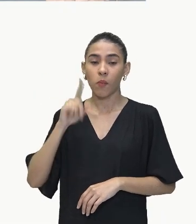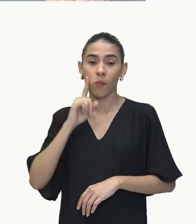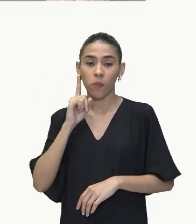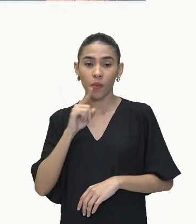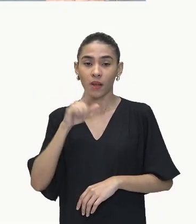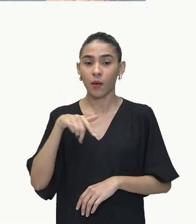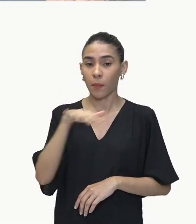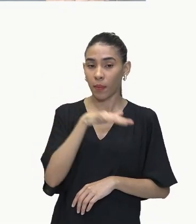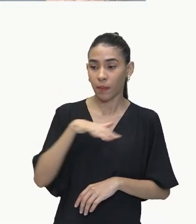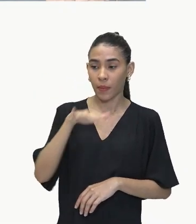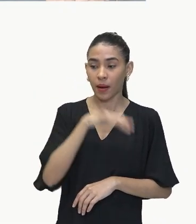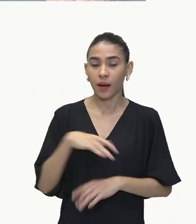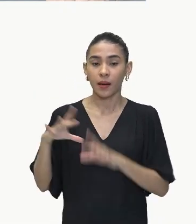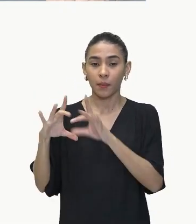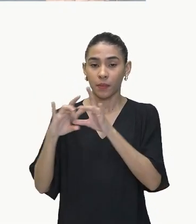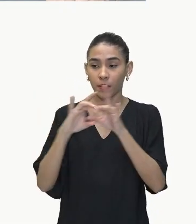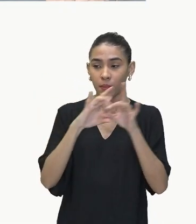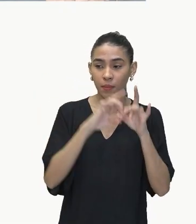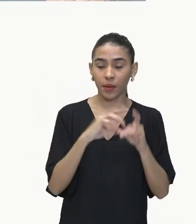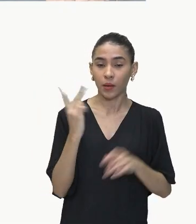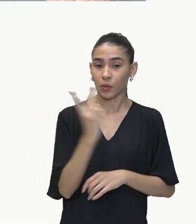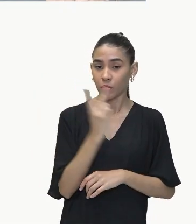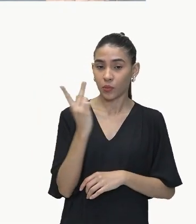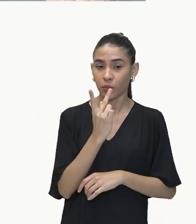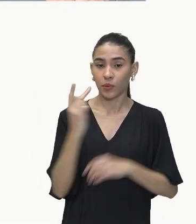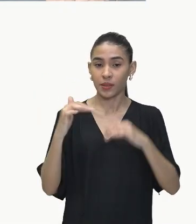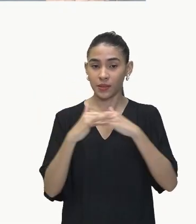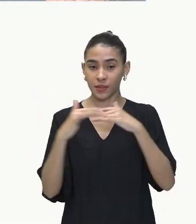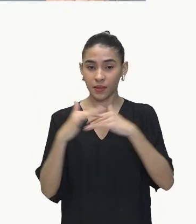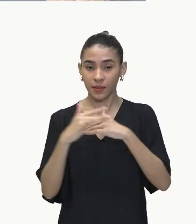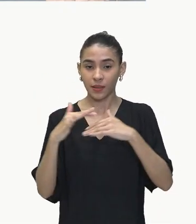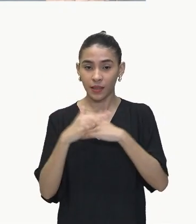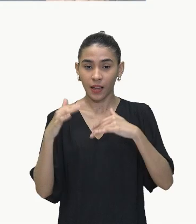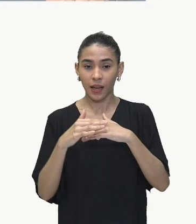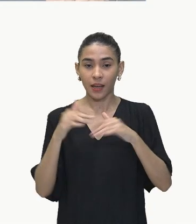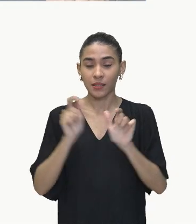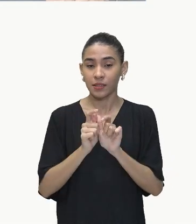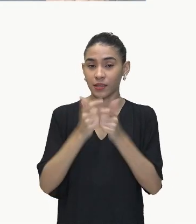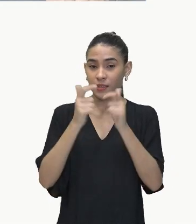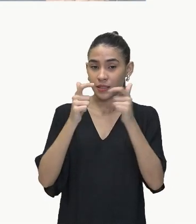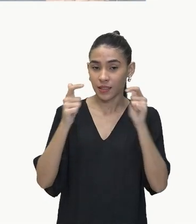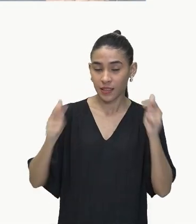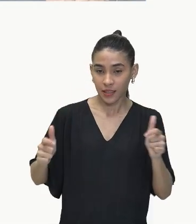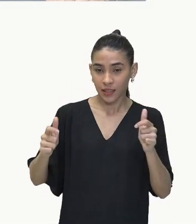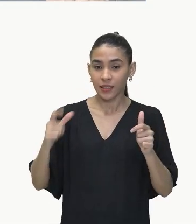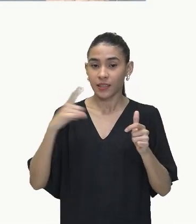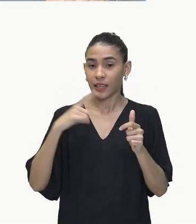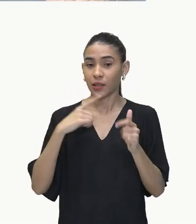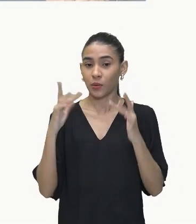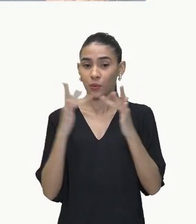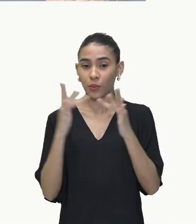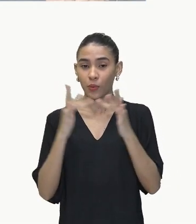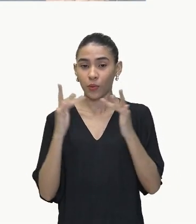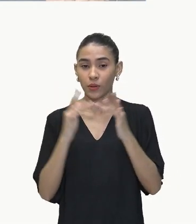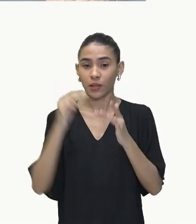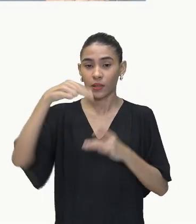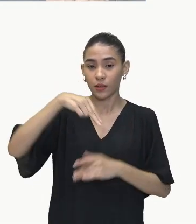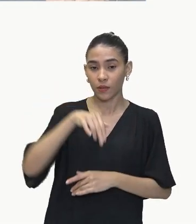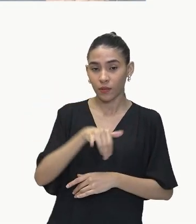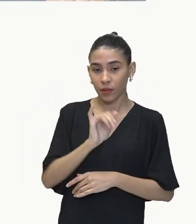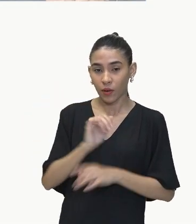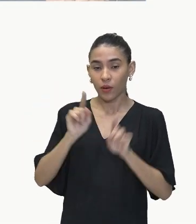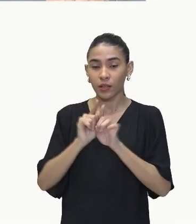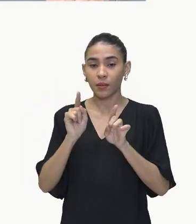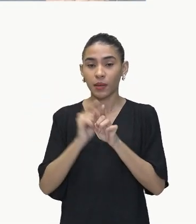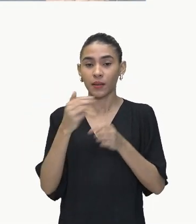interliga Boston ao Washington, passando por Nova York, Filadélfia e Baltimore. Imaginem só, é